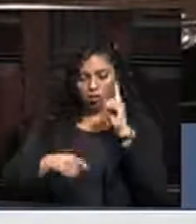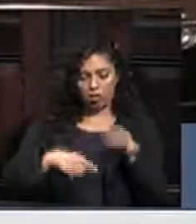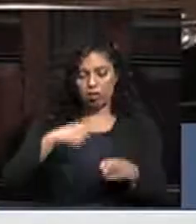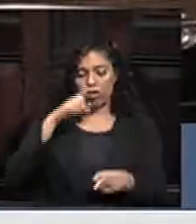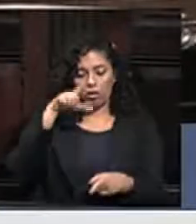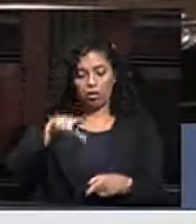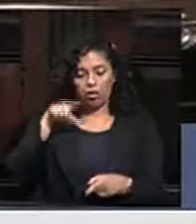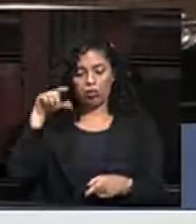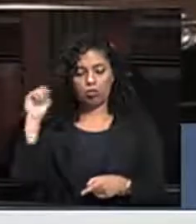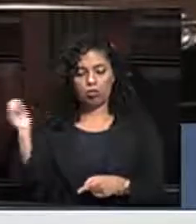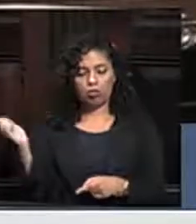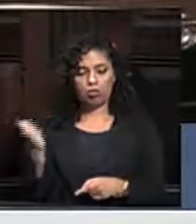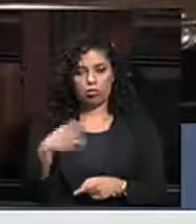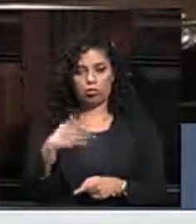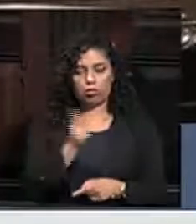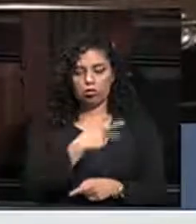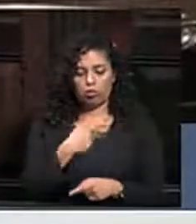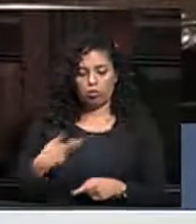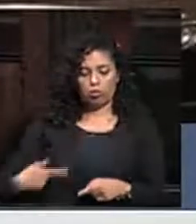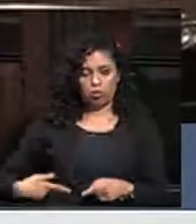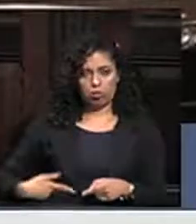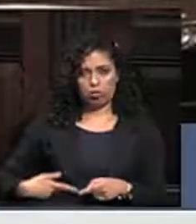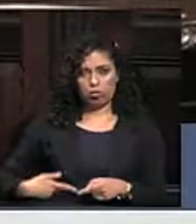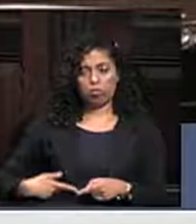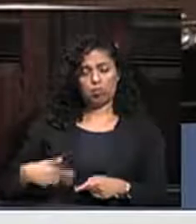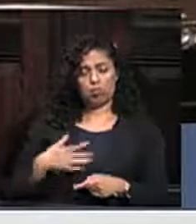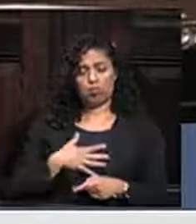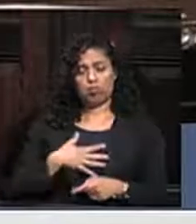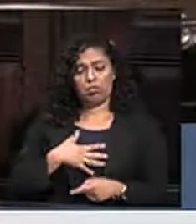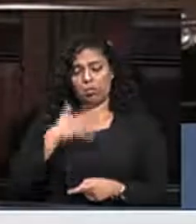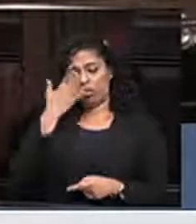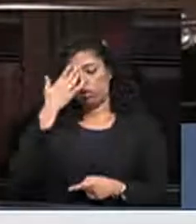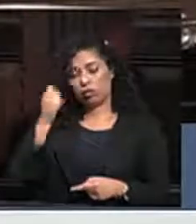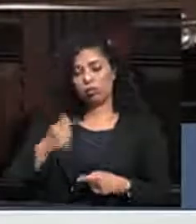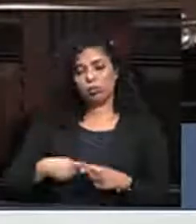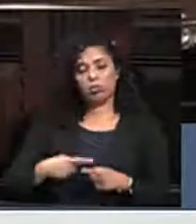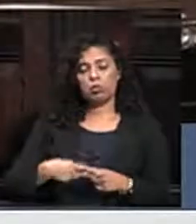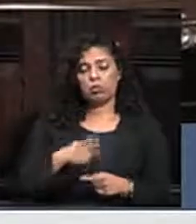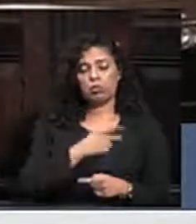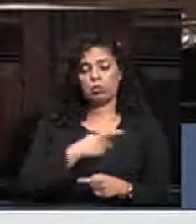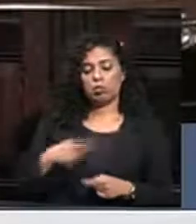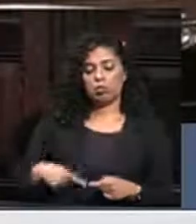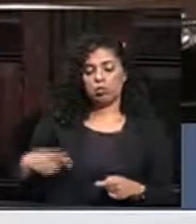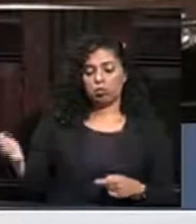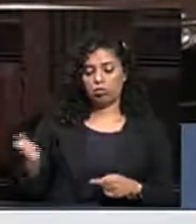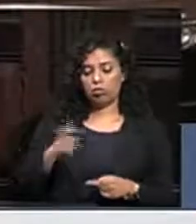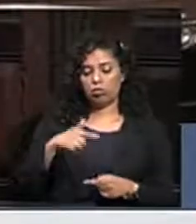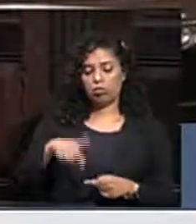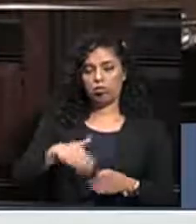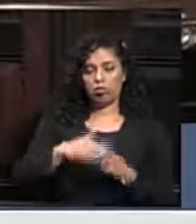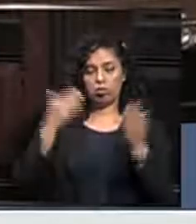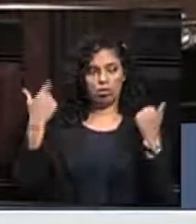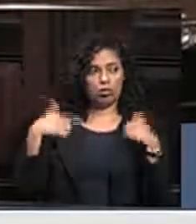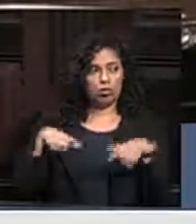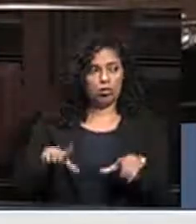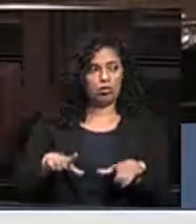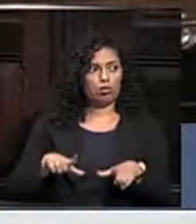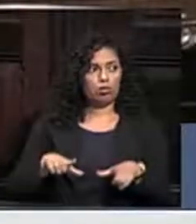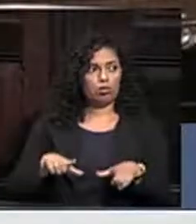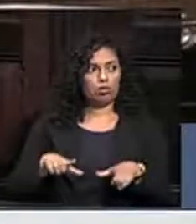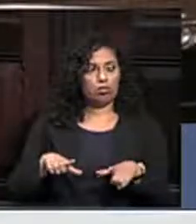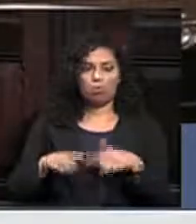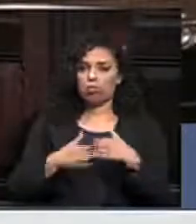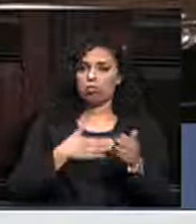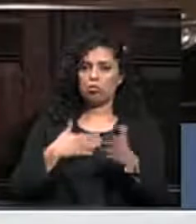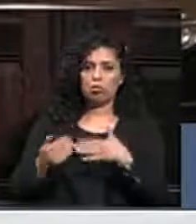ter uma postura republicana e o novo presidente não deverá necessariamente ser um rival ou